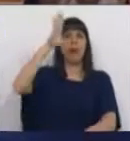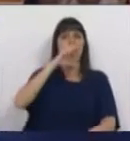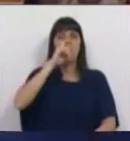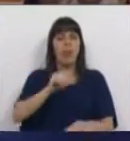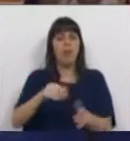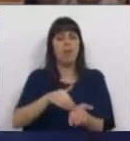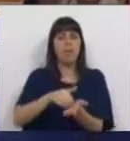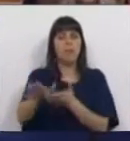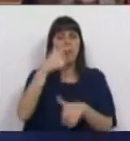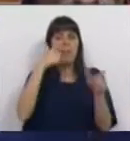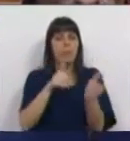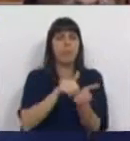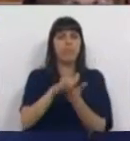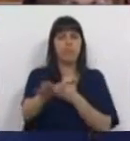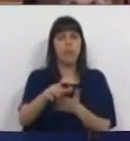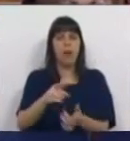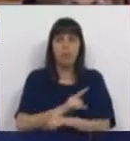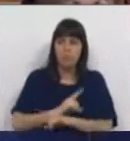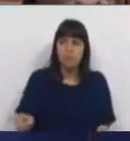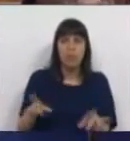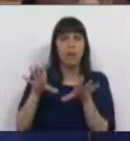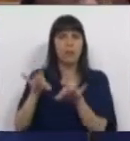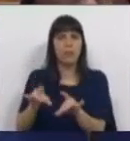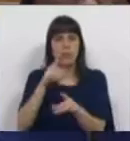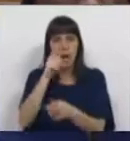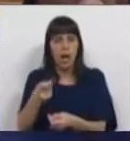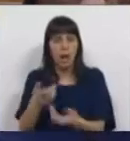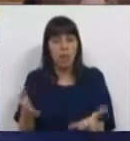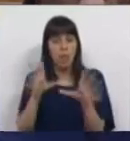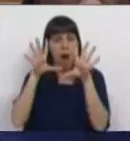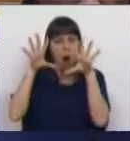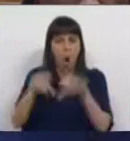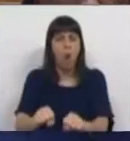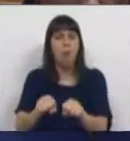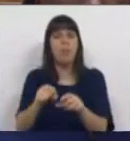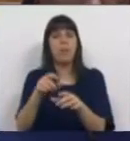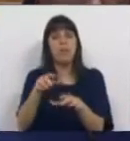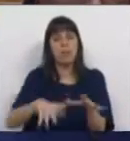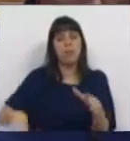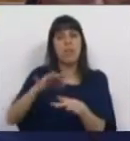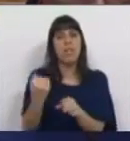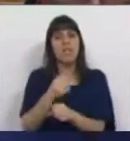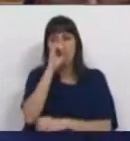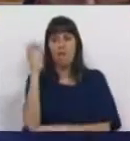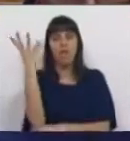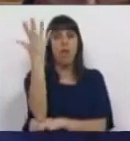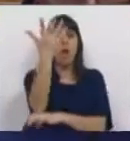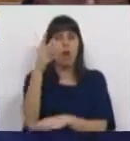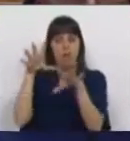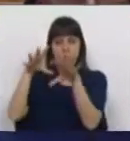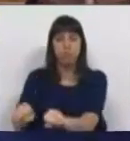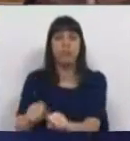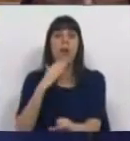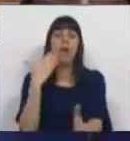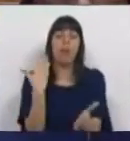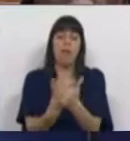expulsão violenta dos povos privados do seu uso. A ocupação à força dos baldios pelos serviços florestais